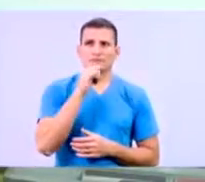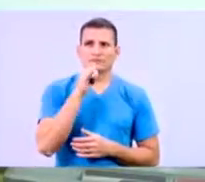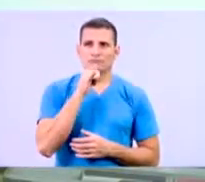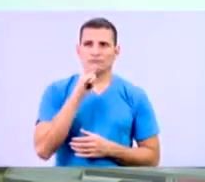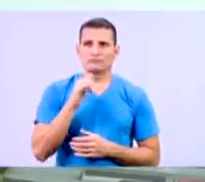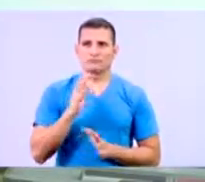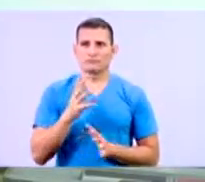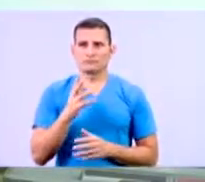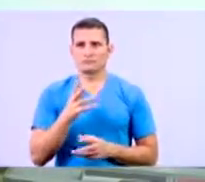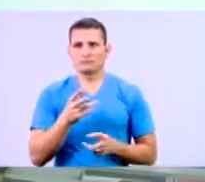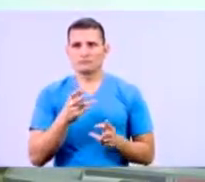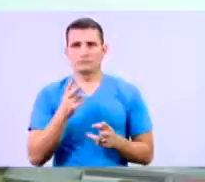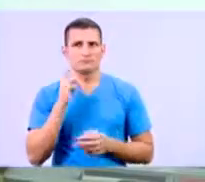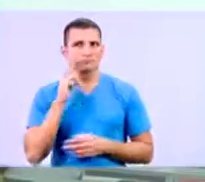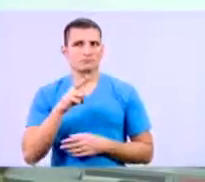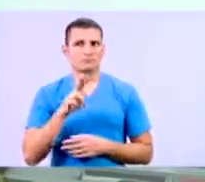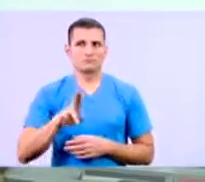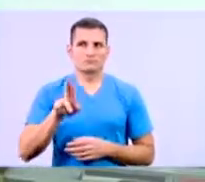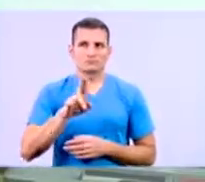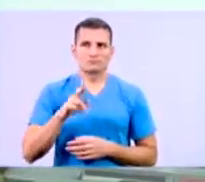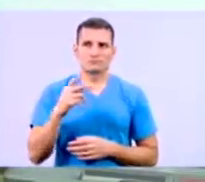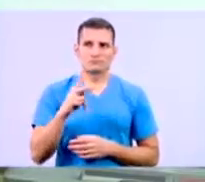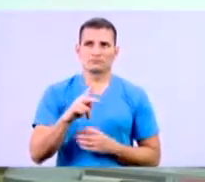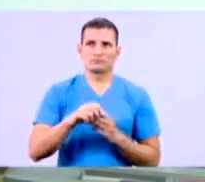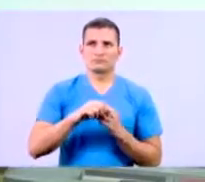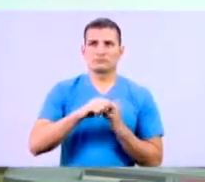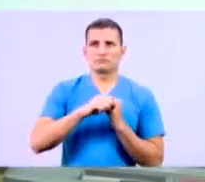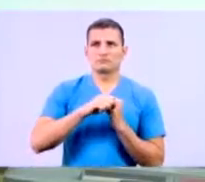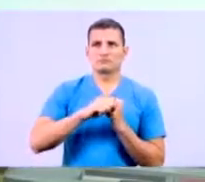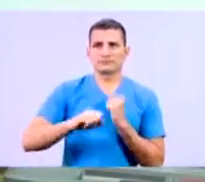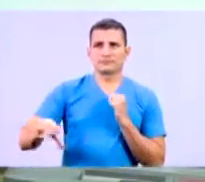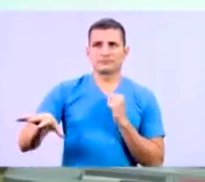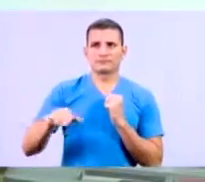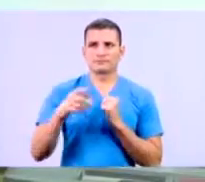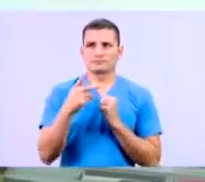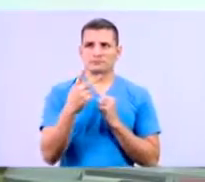já repararam a velocidade de transmissão, a taxa de transmissão que tem no